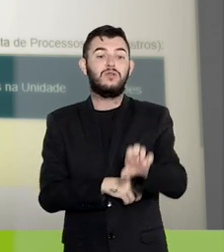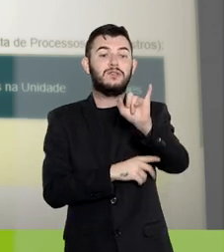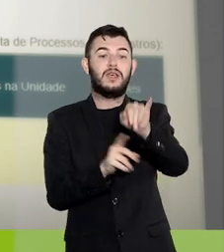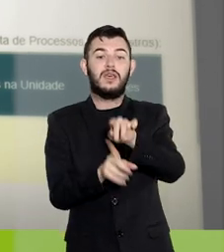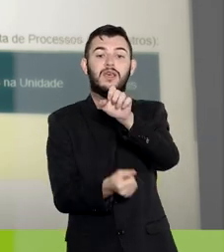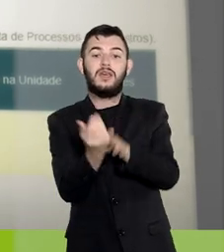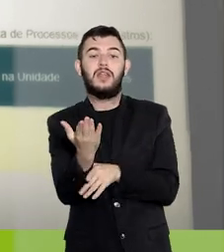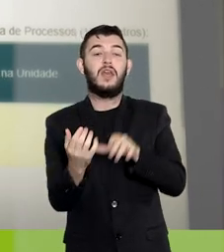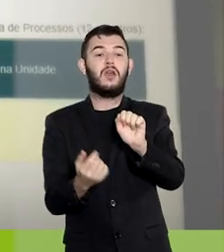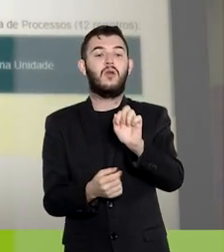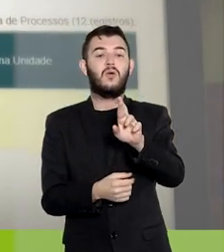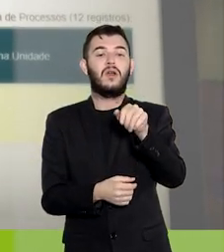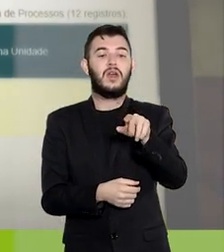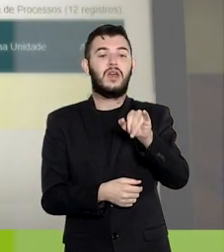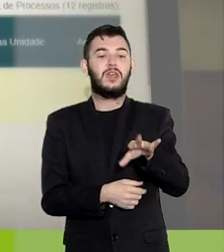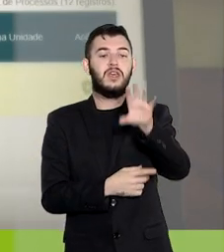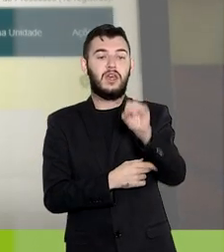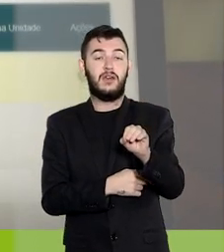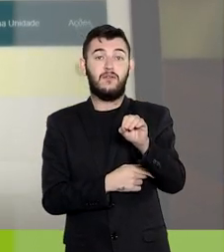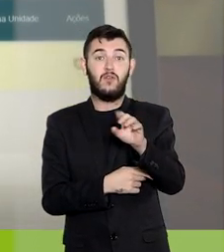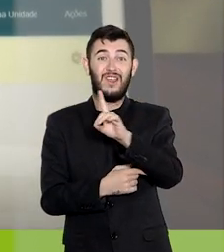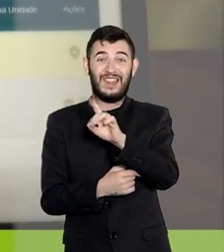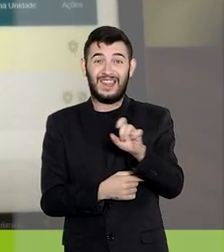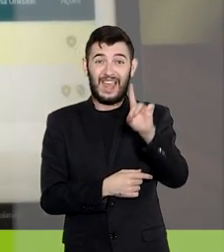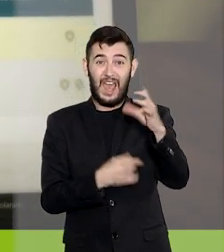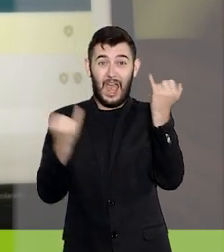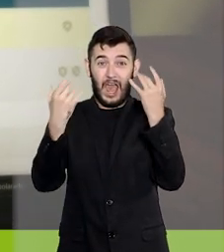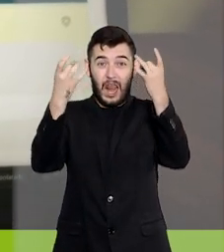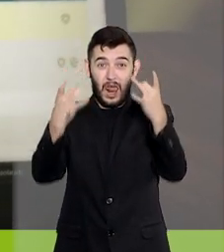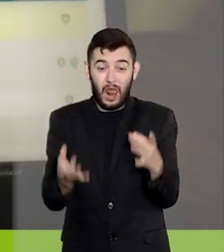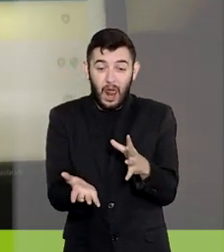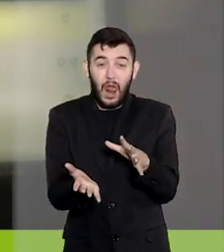o SEI gera um arquivo com os dados registrados na lista.